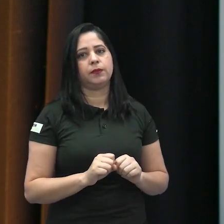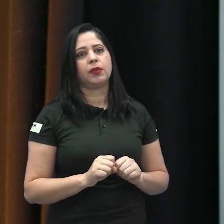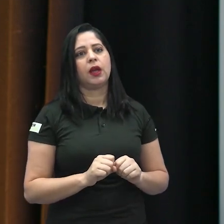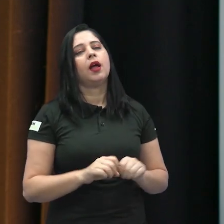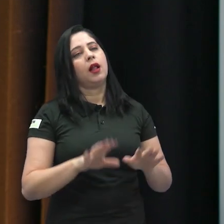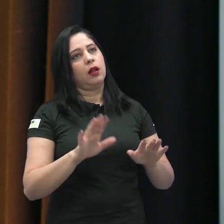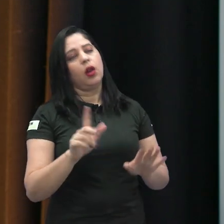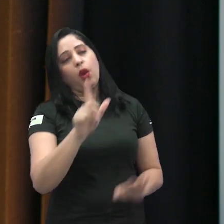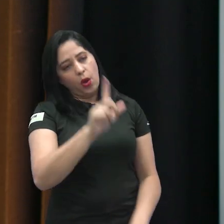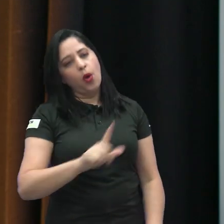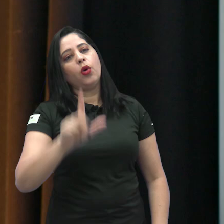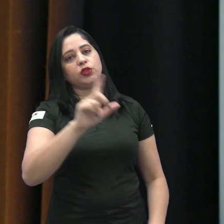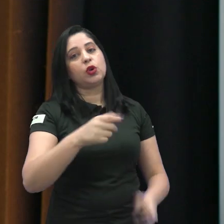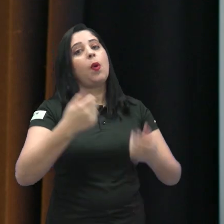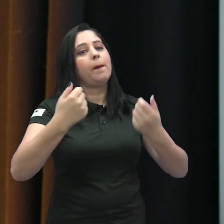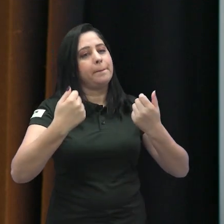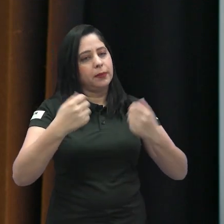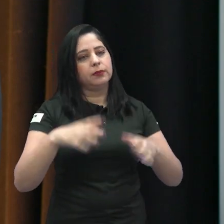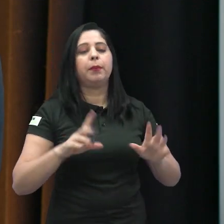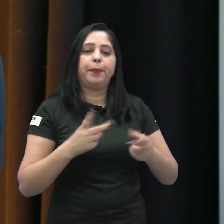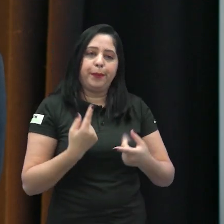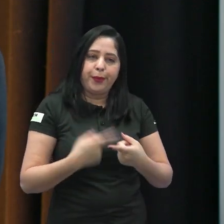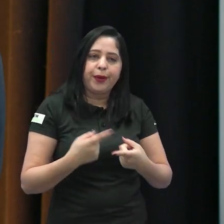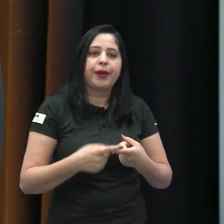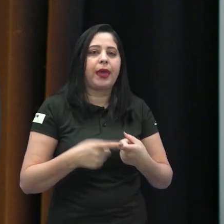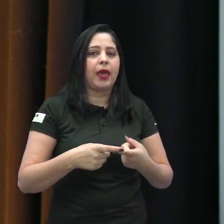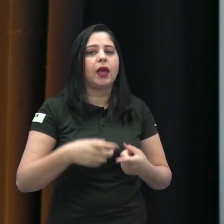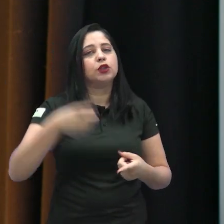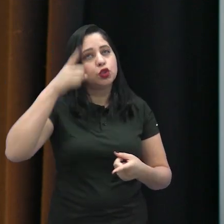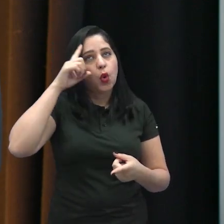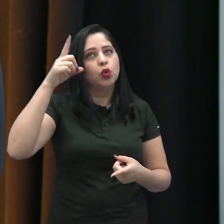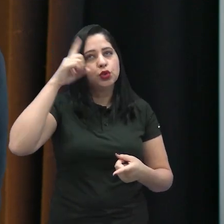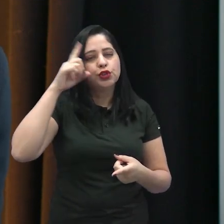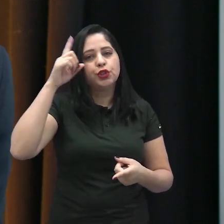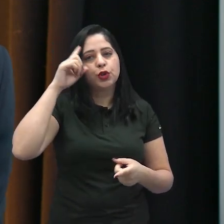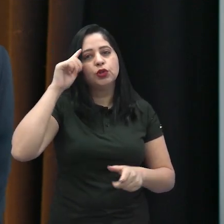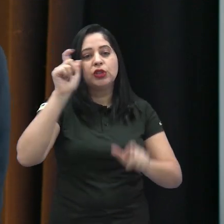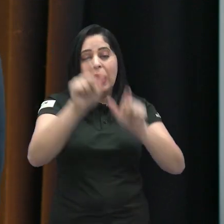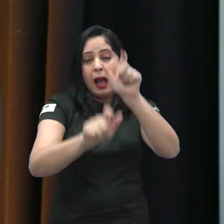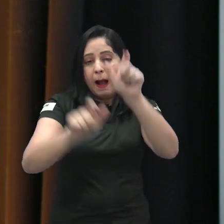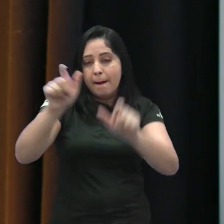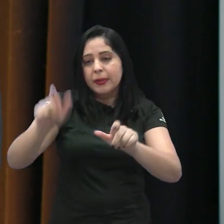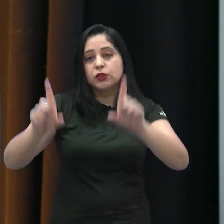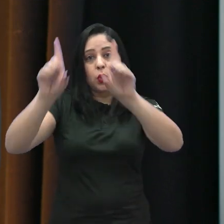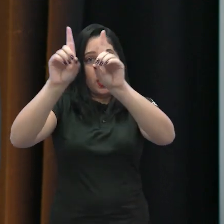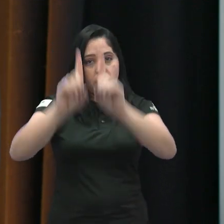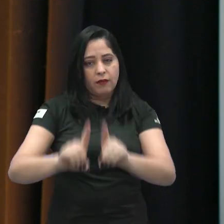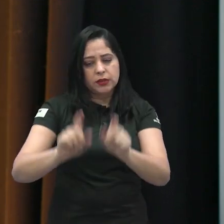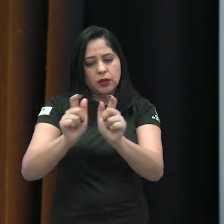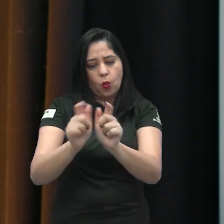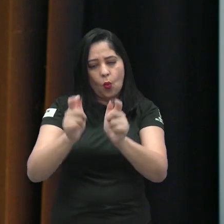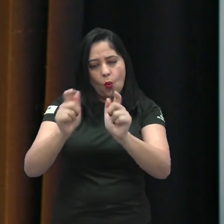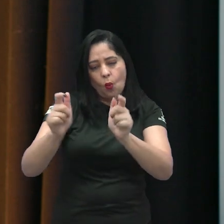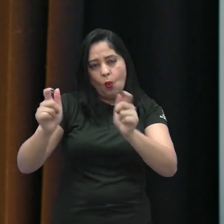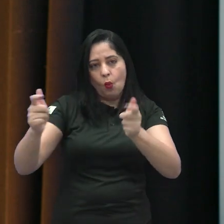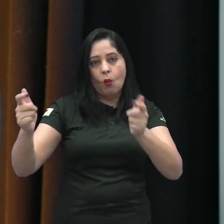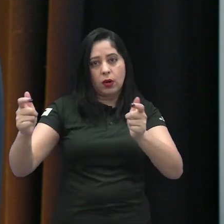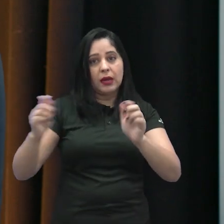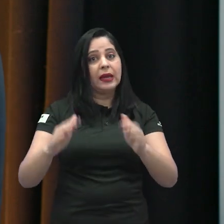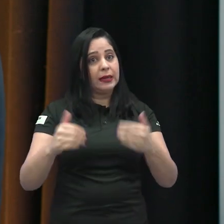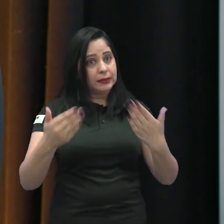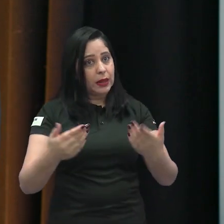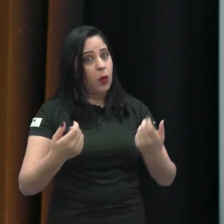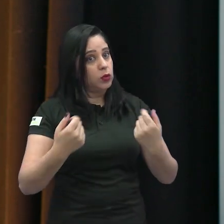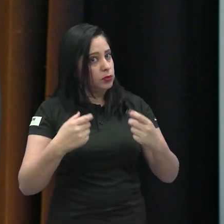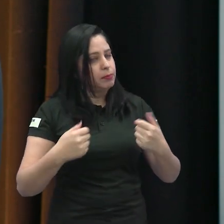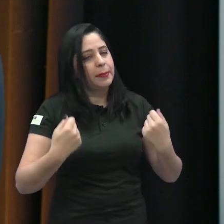atender bem. É o ideal? Claro que não, porque a cada dia que passa, o número de pessoas que procuram o serviço público, ele